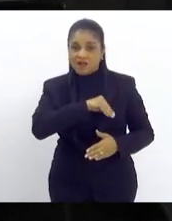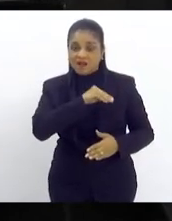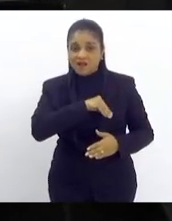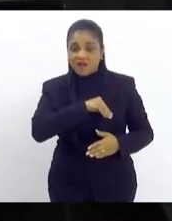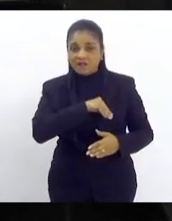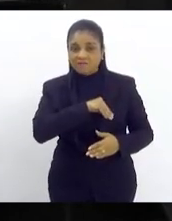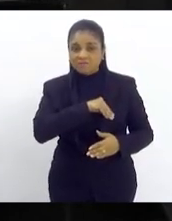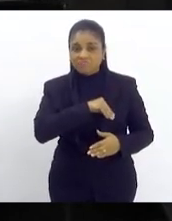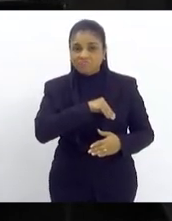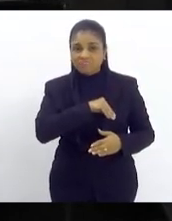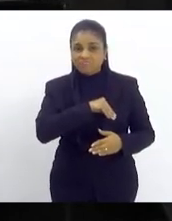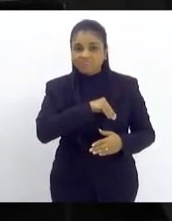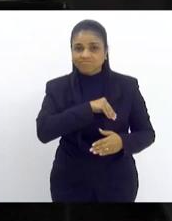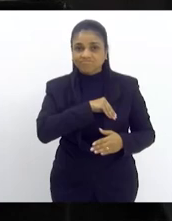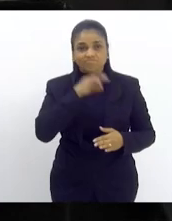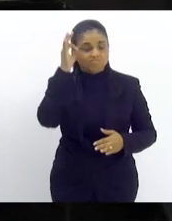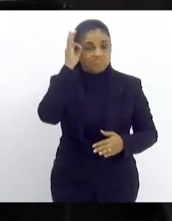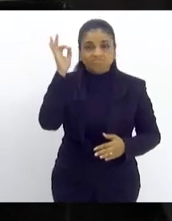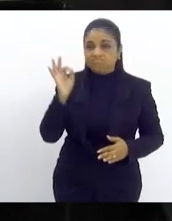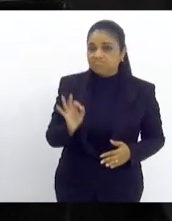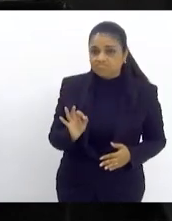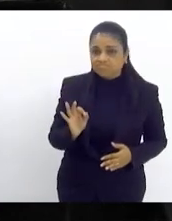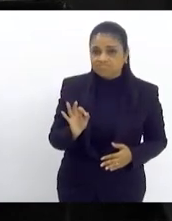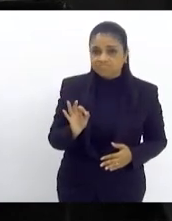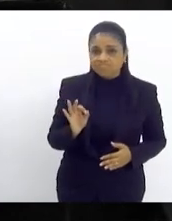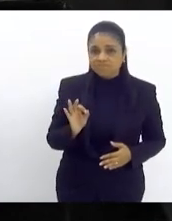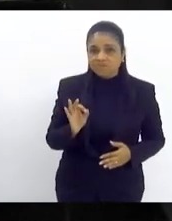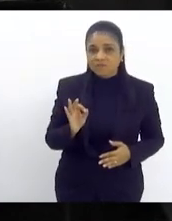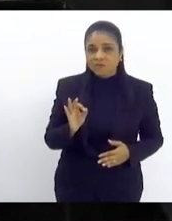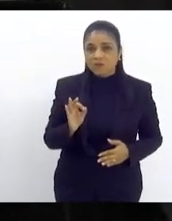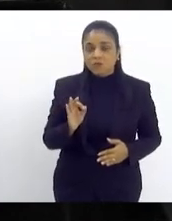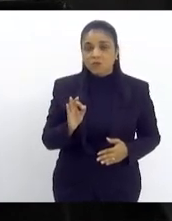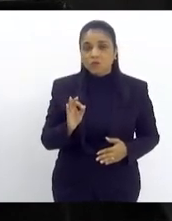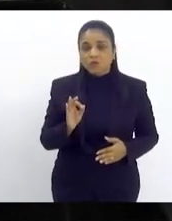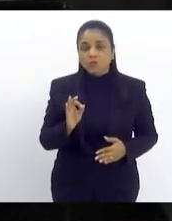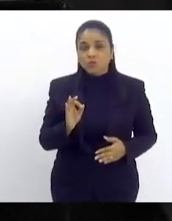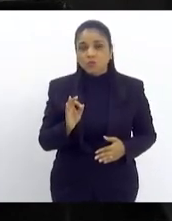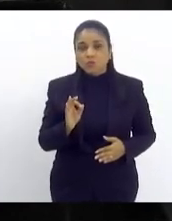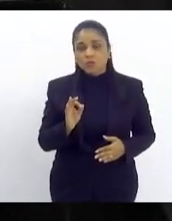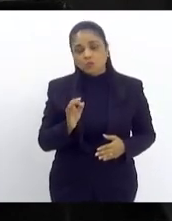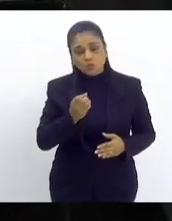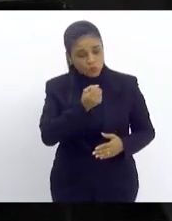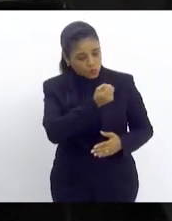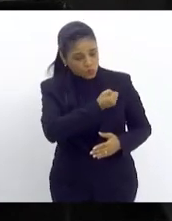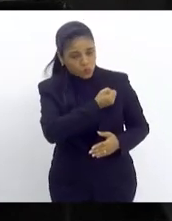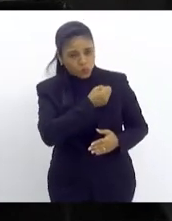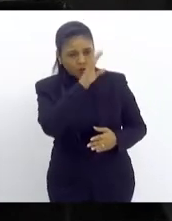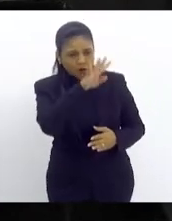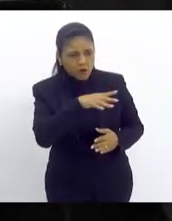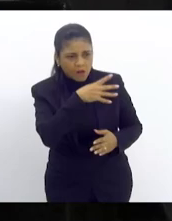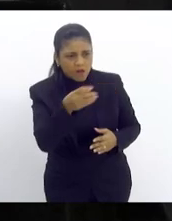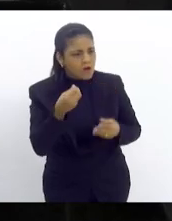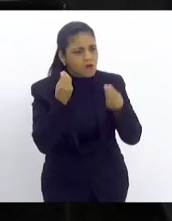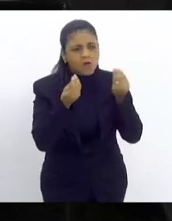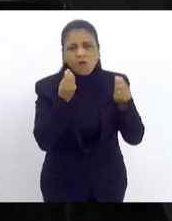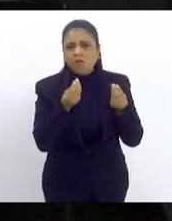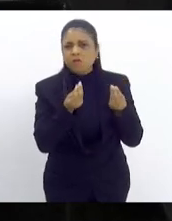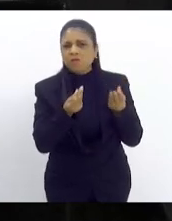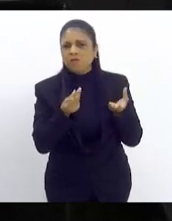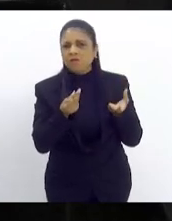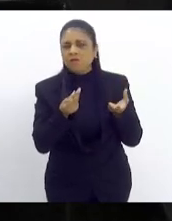completamente sem entender os números apresentados naquela planilha Como pode